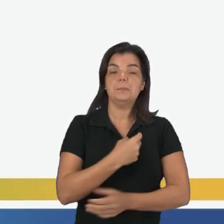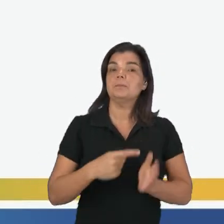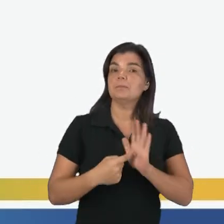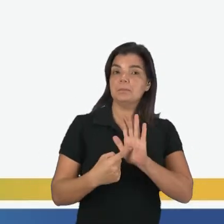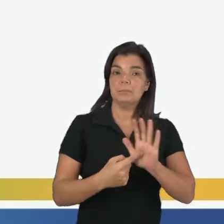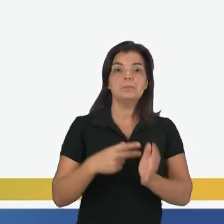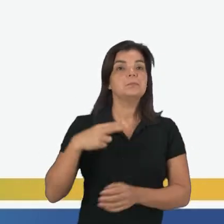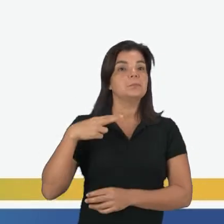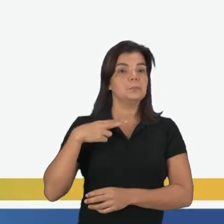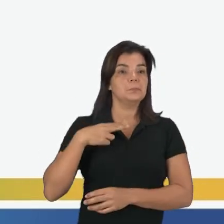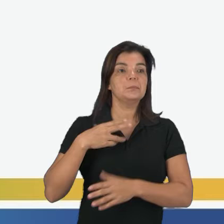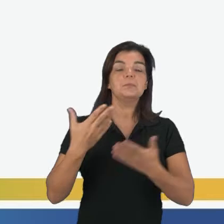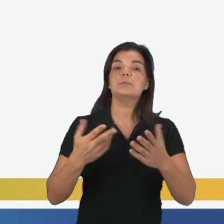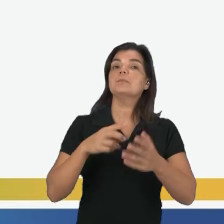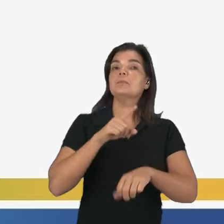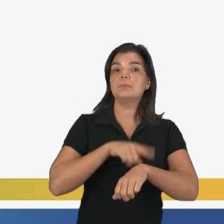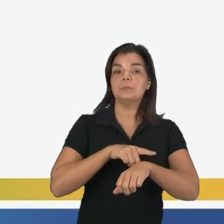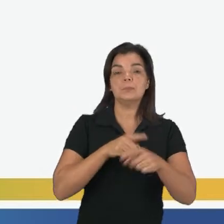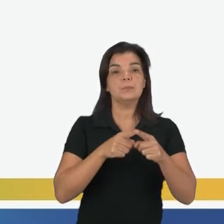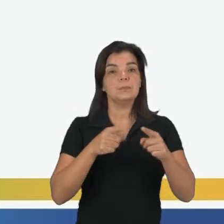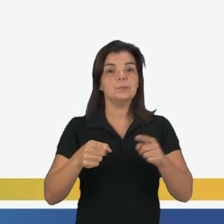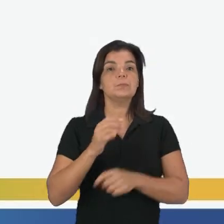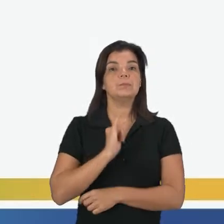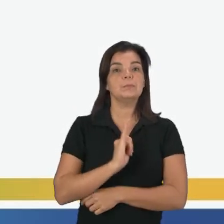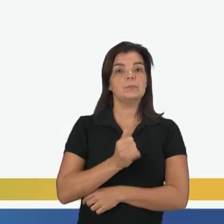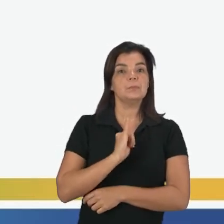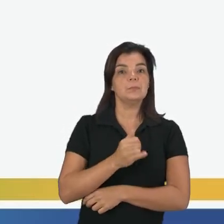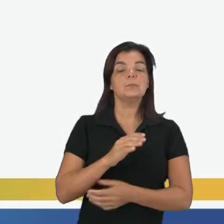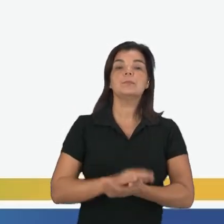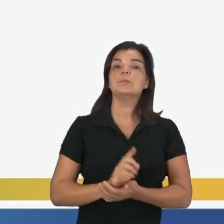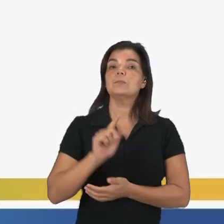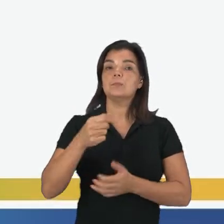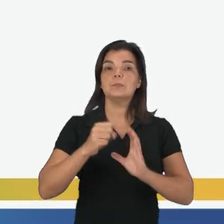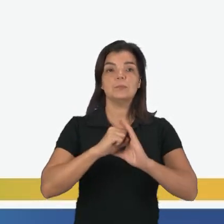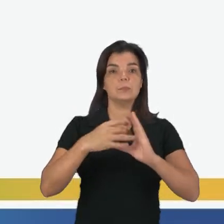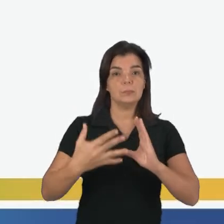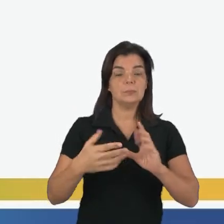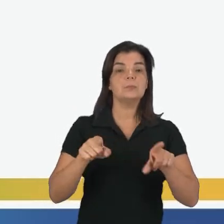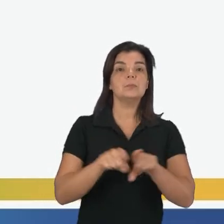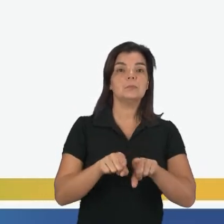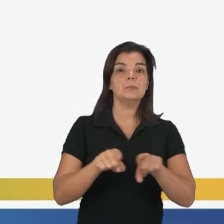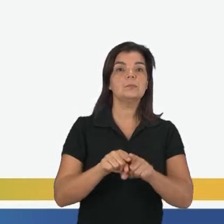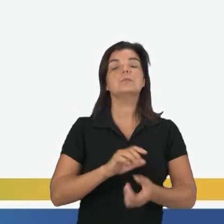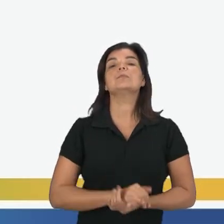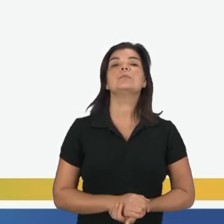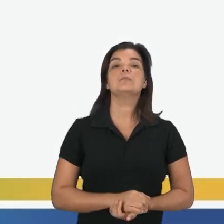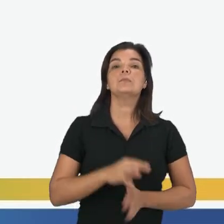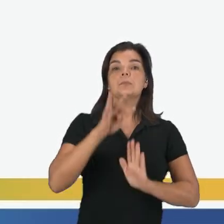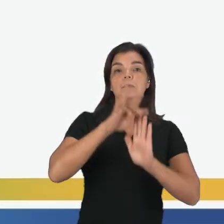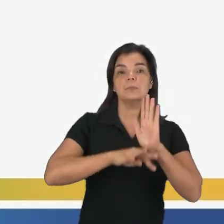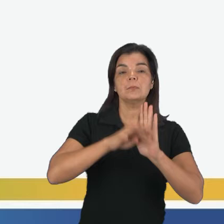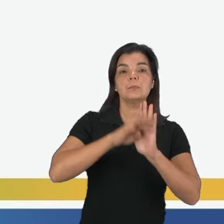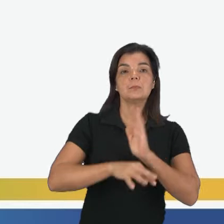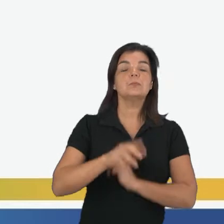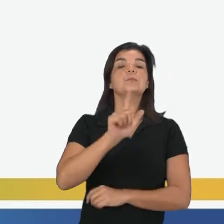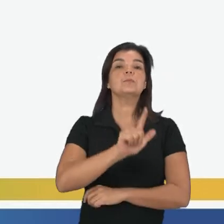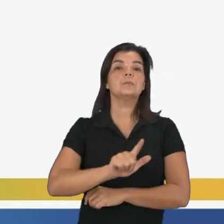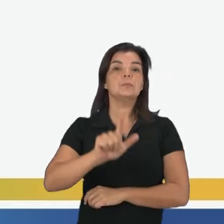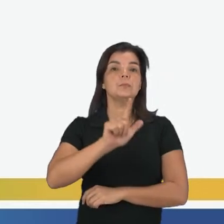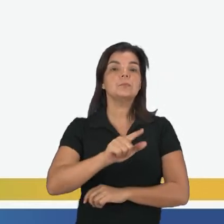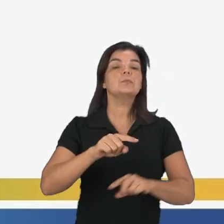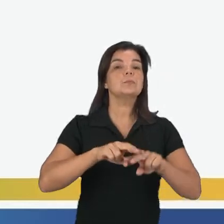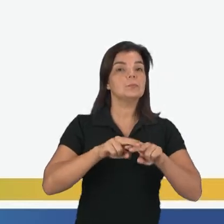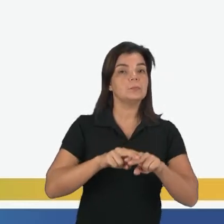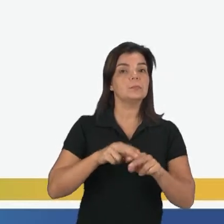impressões pessoais daquele tempo que ele está narrando. Outra característica, são textos literários, e